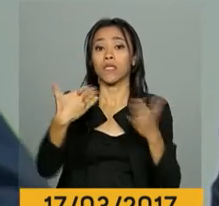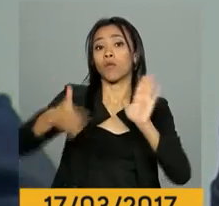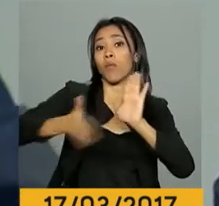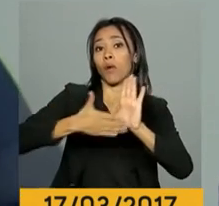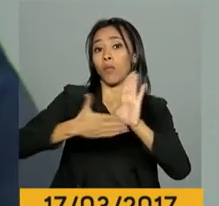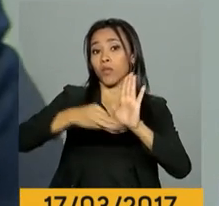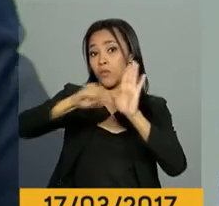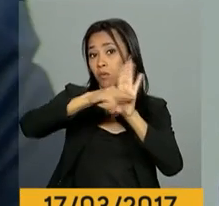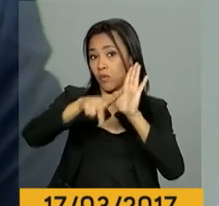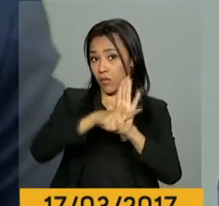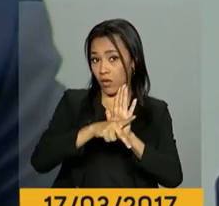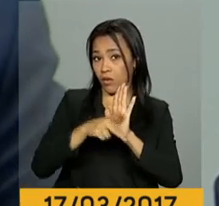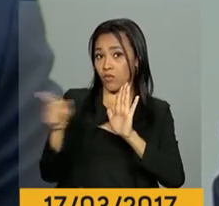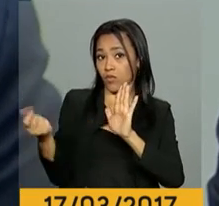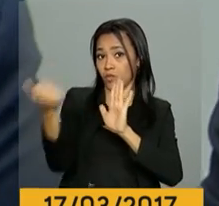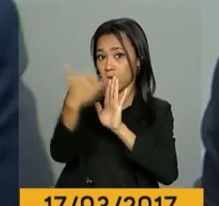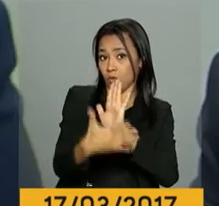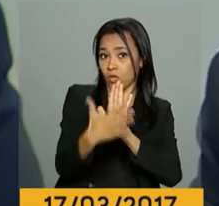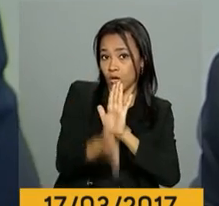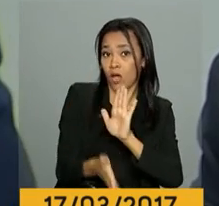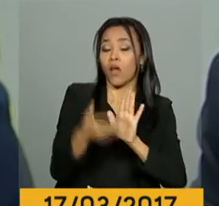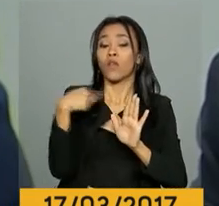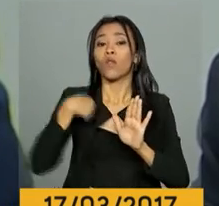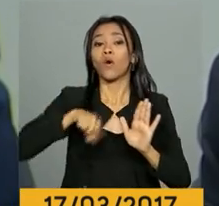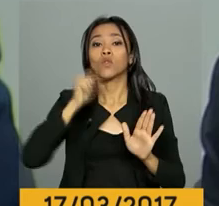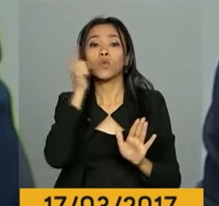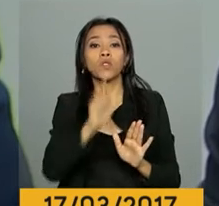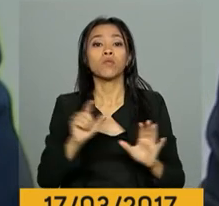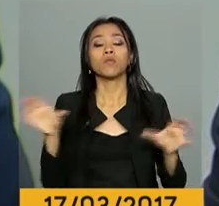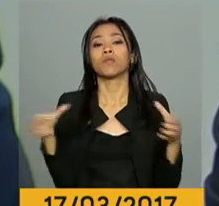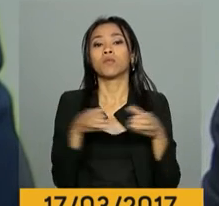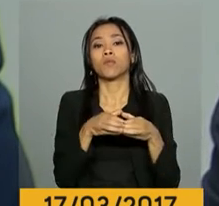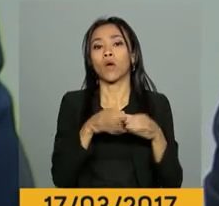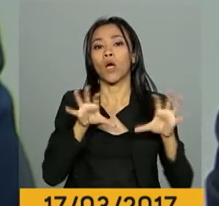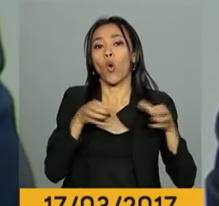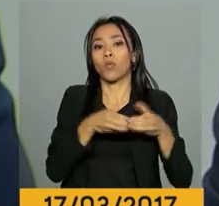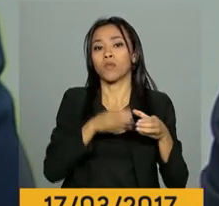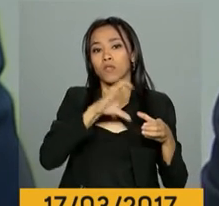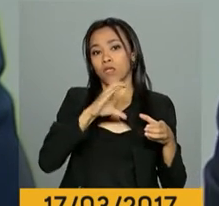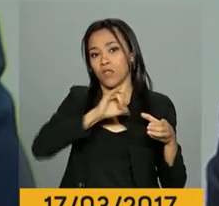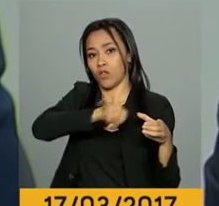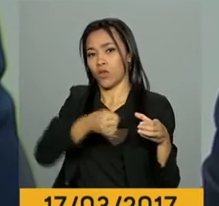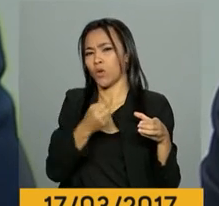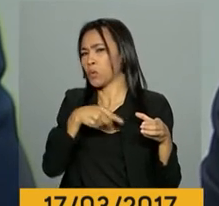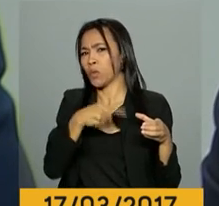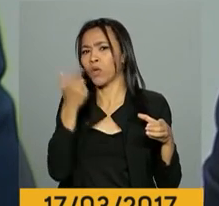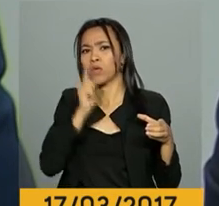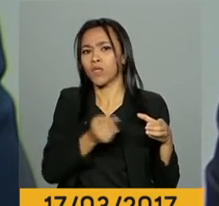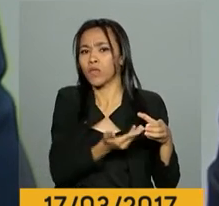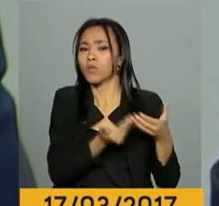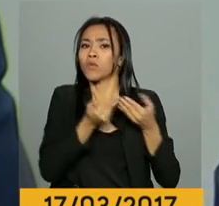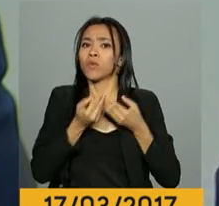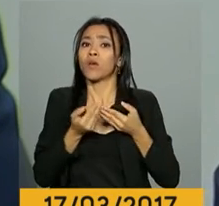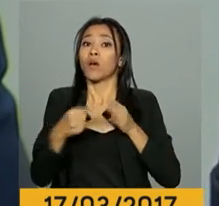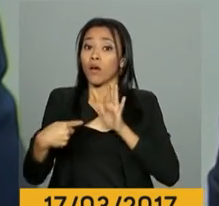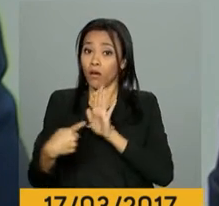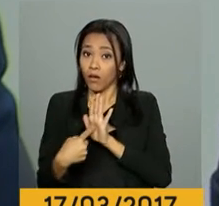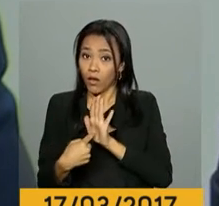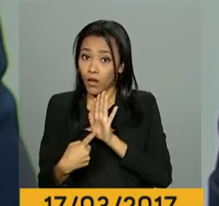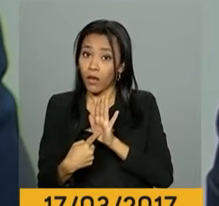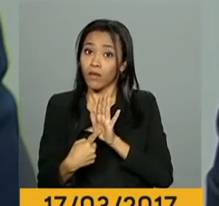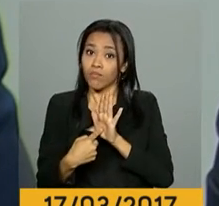o Tiago acompanhou isso, nós conseguimos na Comissão de Constituição e Justiça a declaração da constitucionalidade, ou seja,